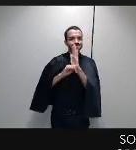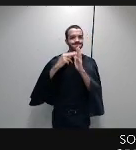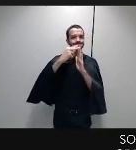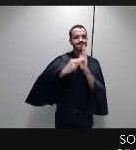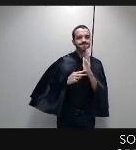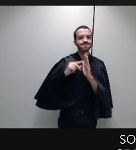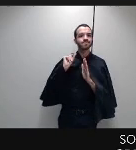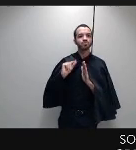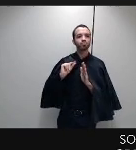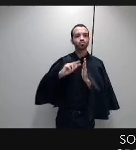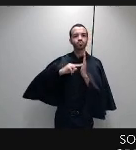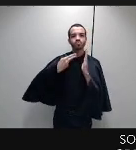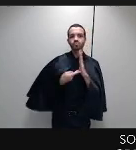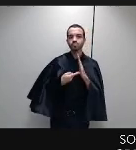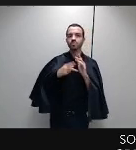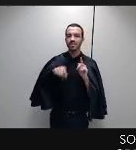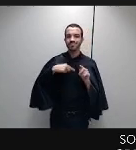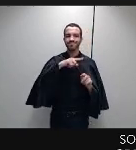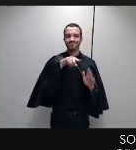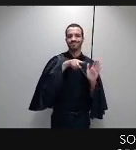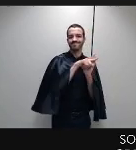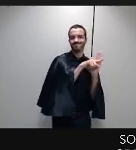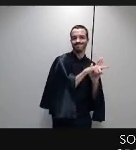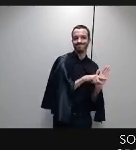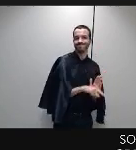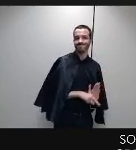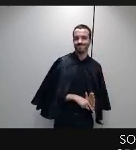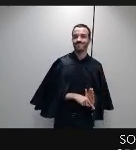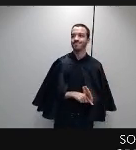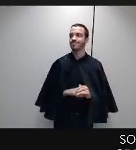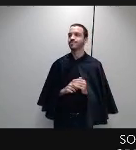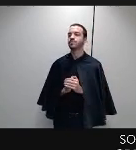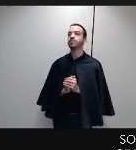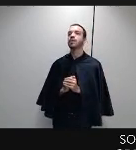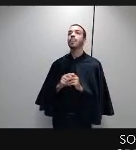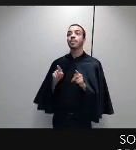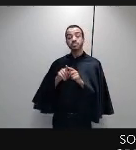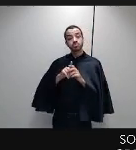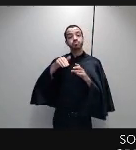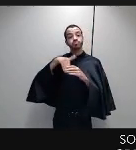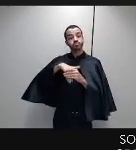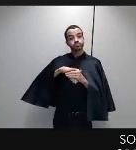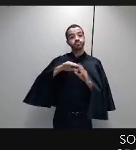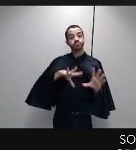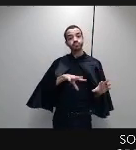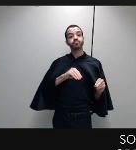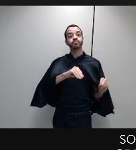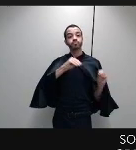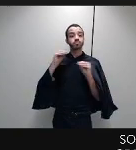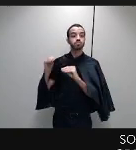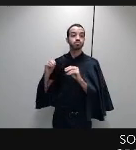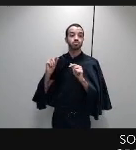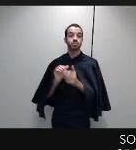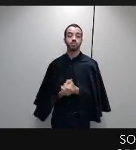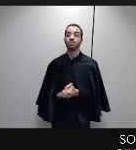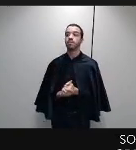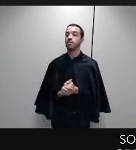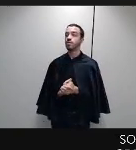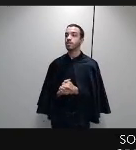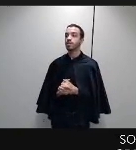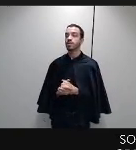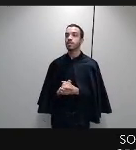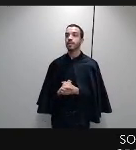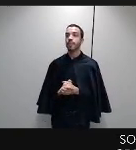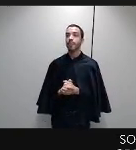estamos a examinar passou tópicos seguintes do meu voto e trata do Panorama jurisprudencial